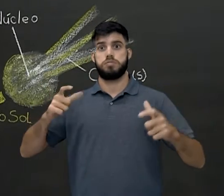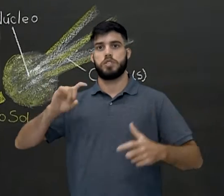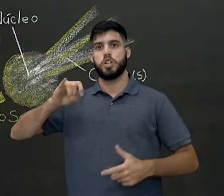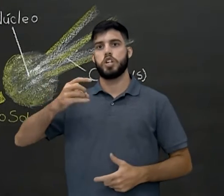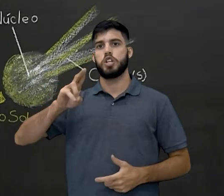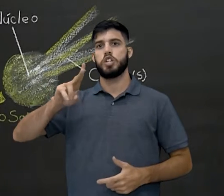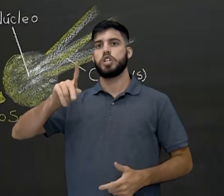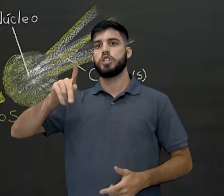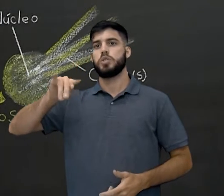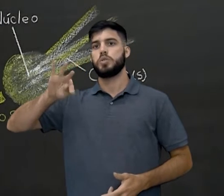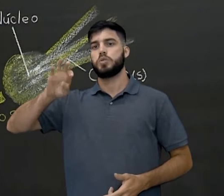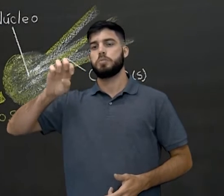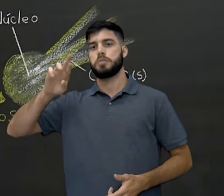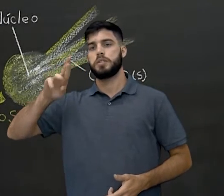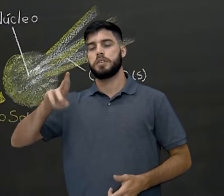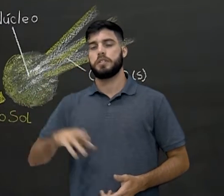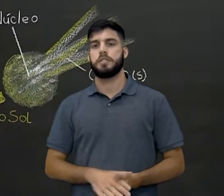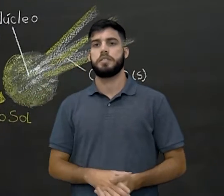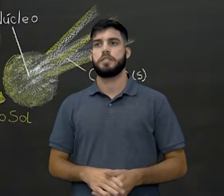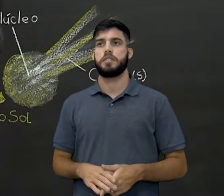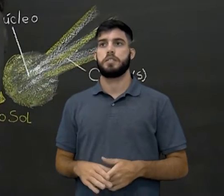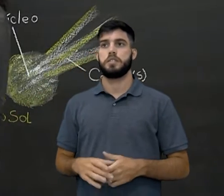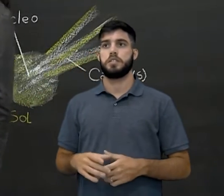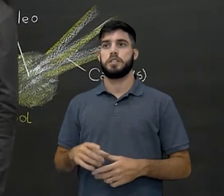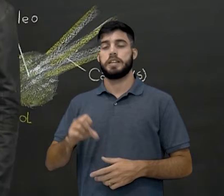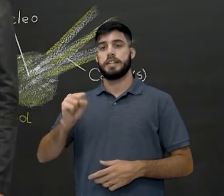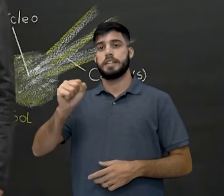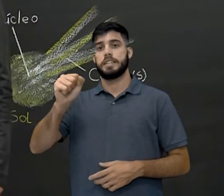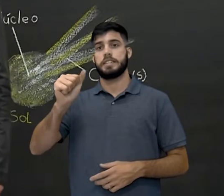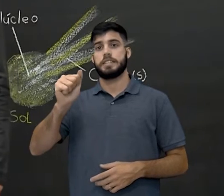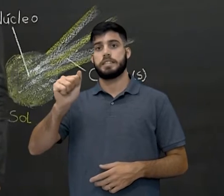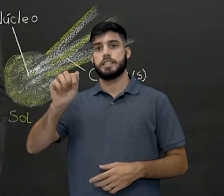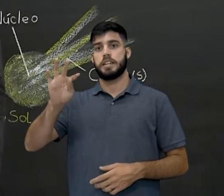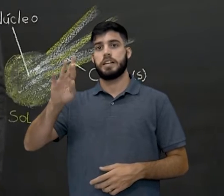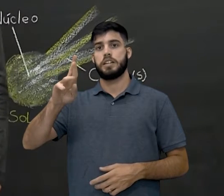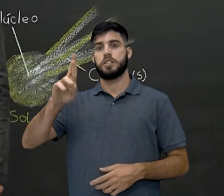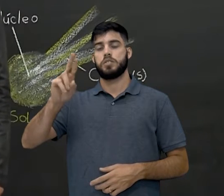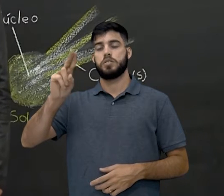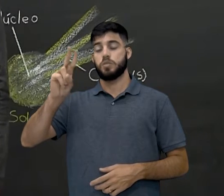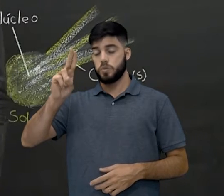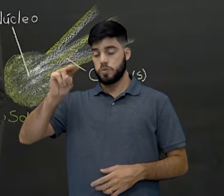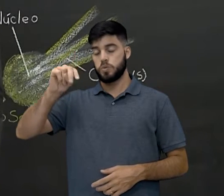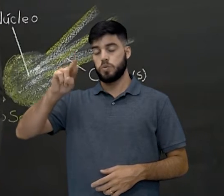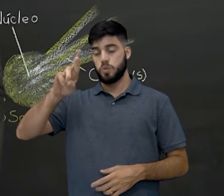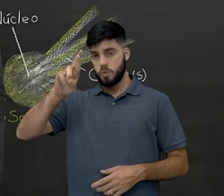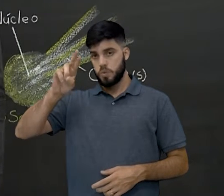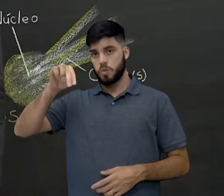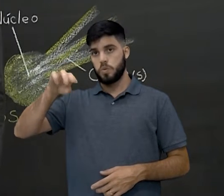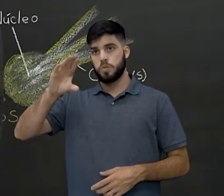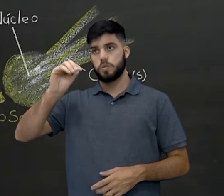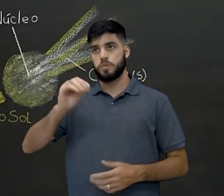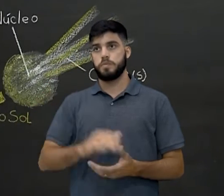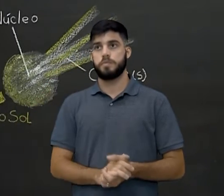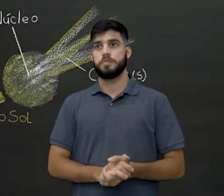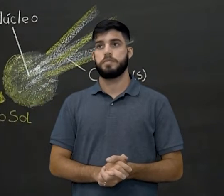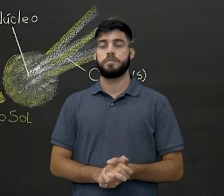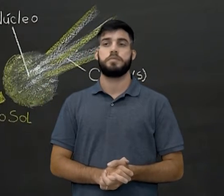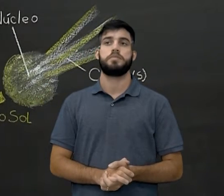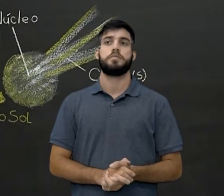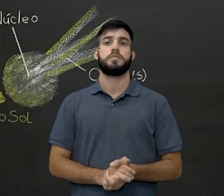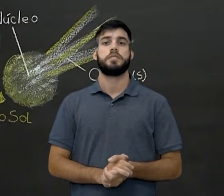Júpiter. Saturno com seus anéis, anéis não sólidos, anéis de poeiras e materiais